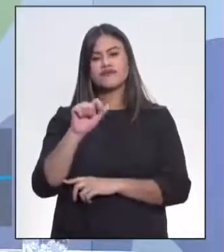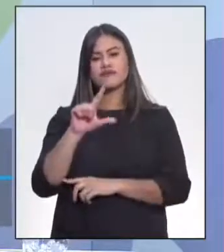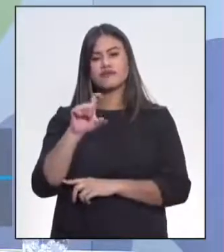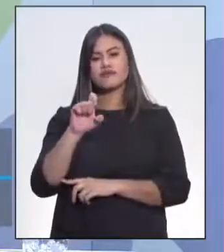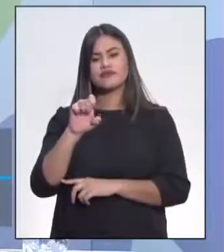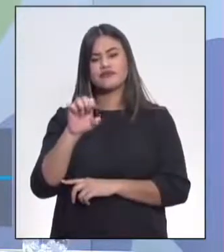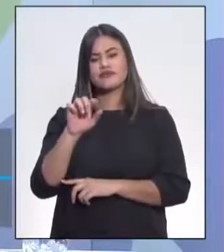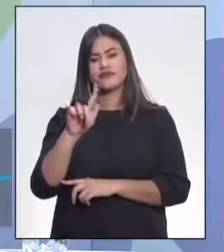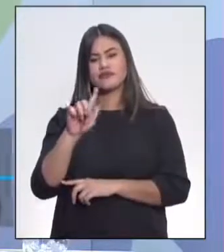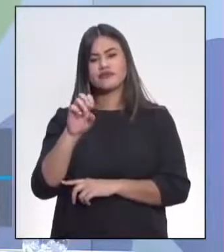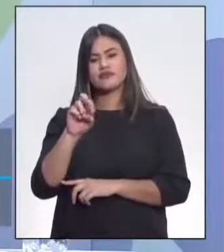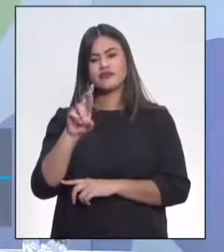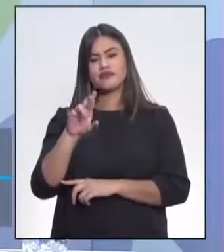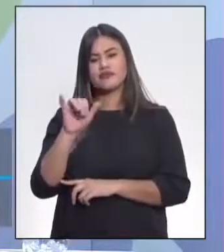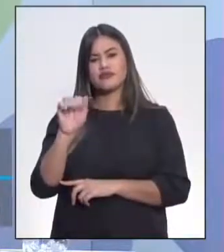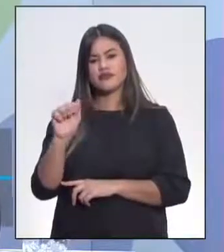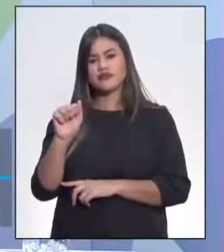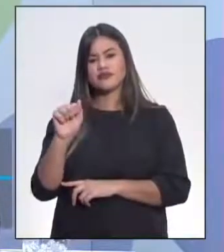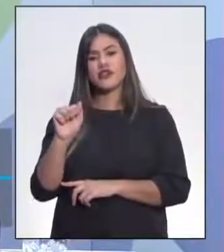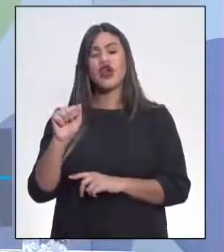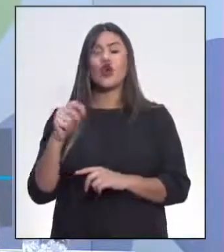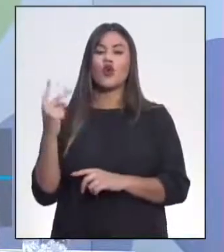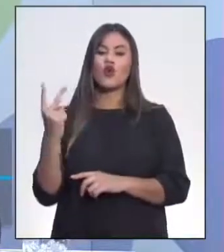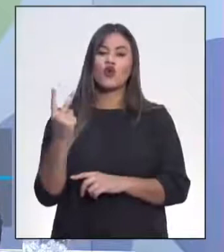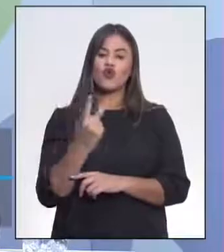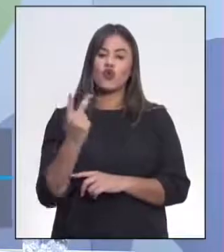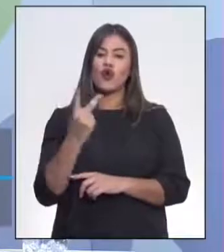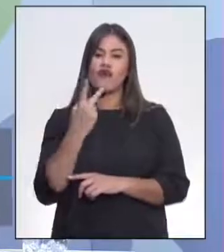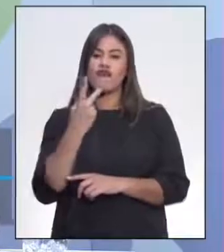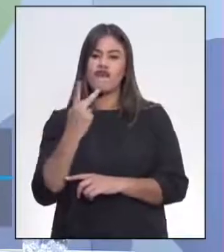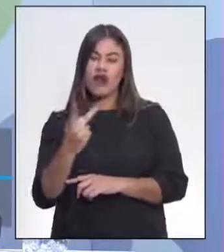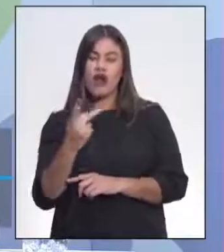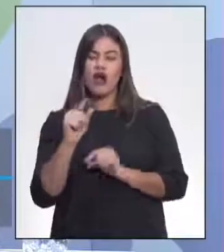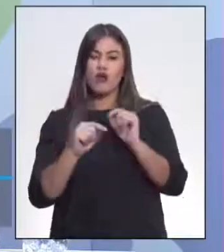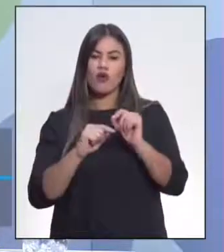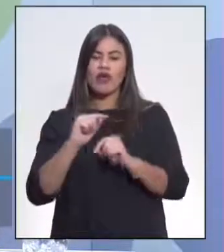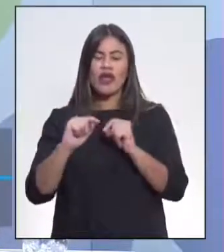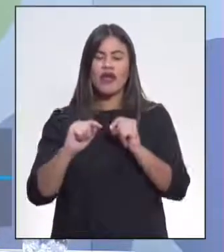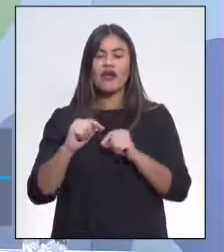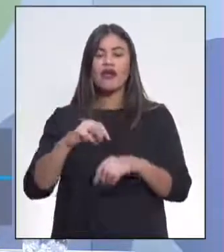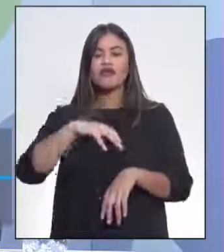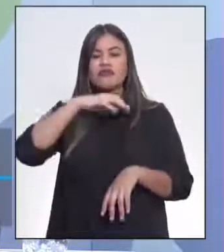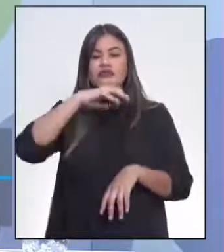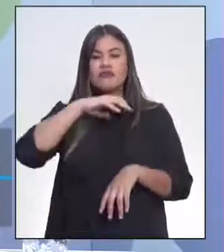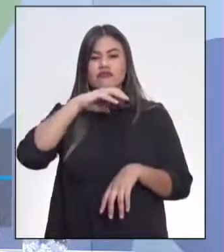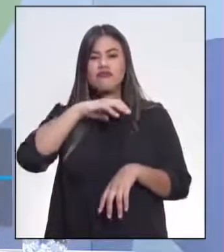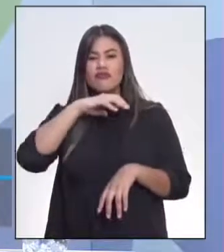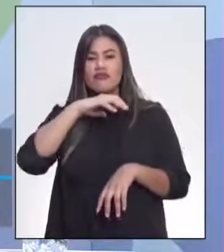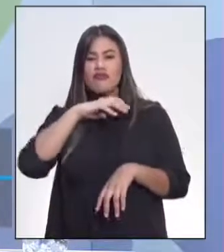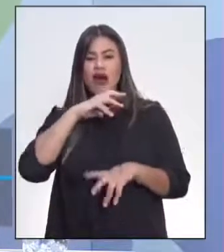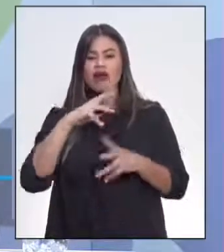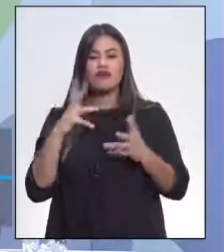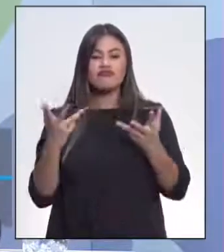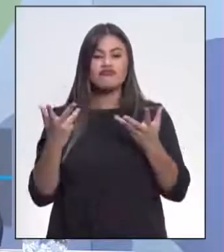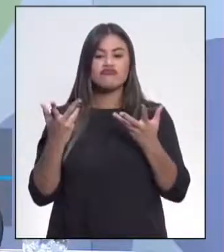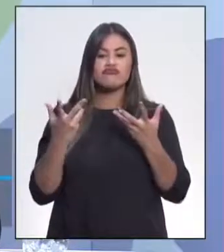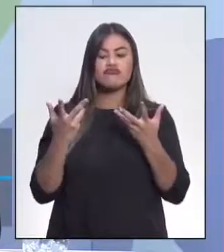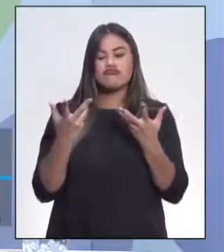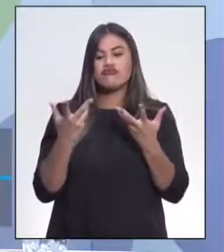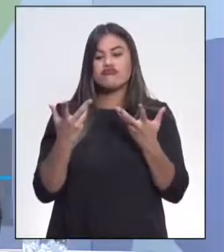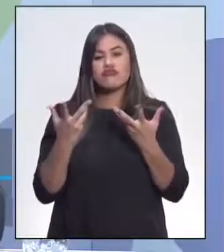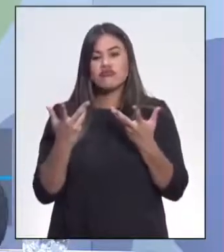as duas falam sobre a história de um animal encantado, Tá? Então, as alegorias, às vezes,